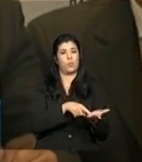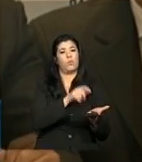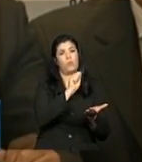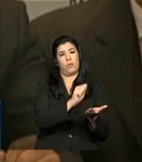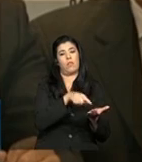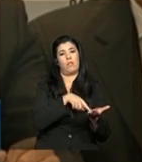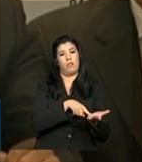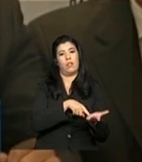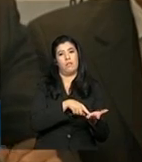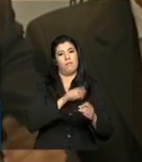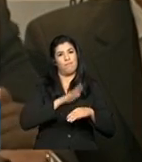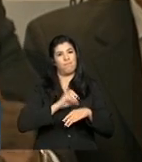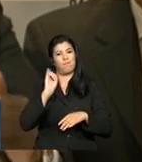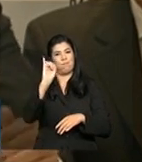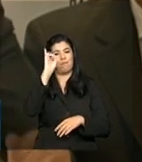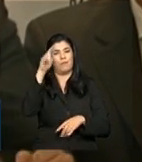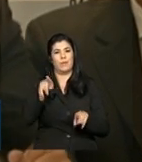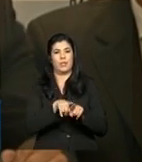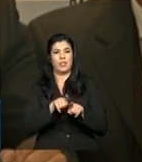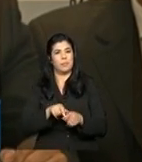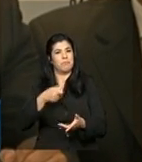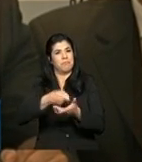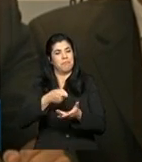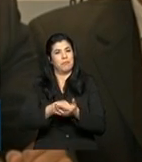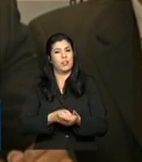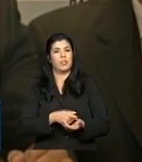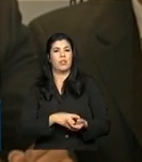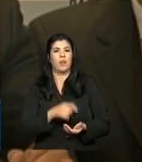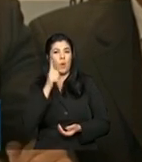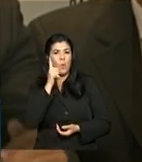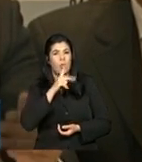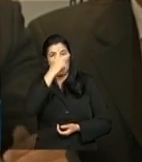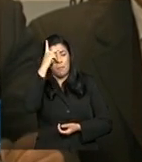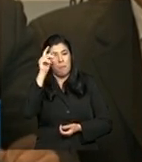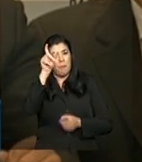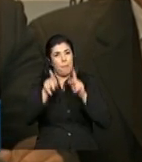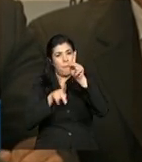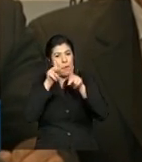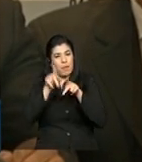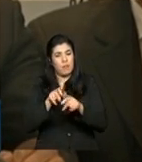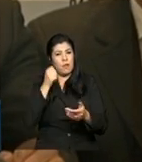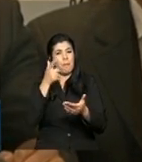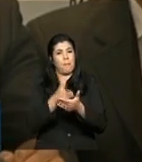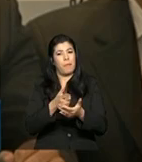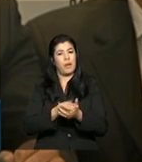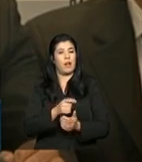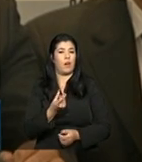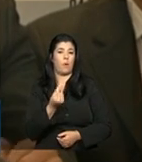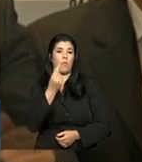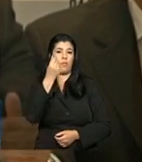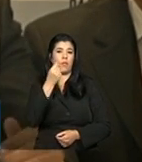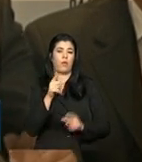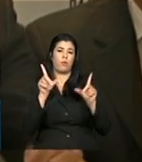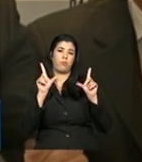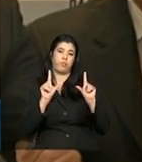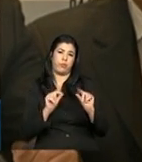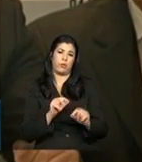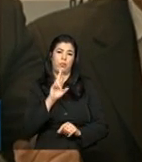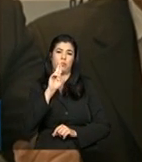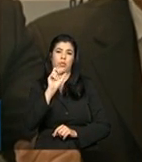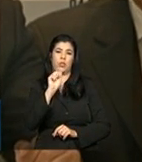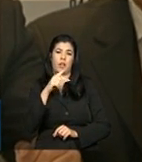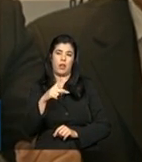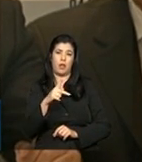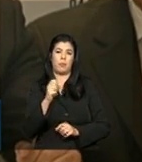ganho de escala prevaleceu e prevaleceu o ganho para o consumidor, que vai pagar um valor de RAP menor para que essa obra